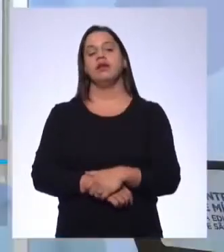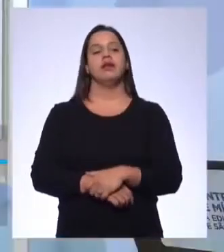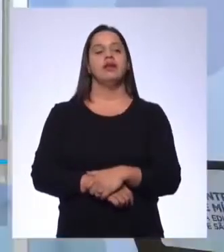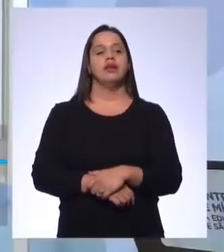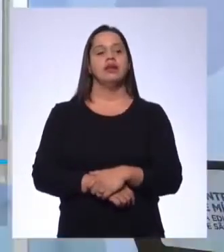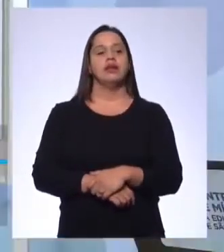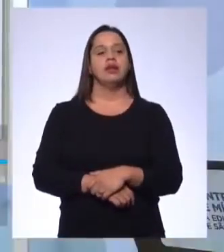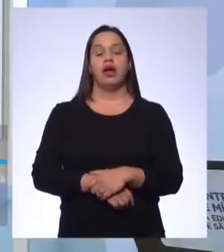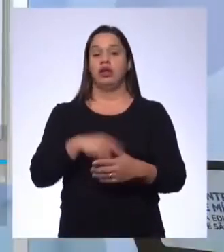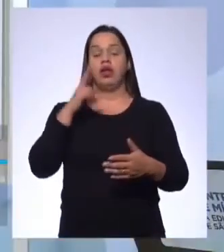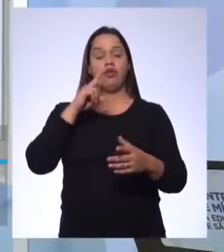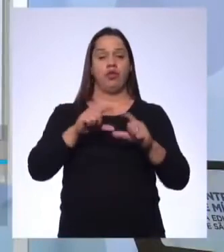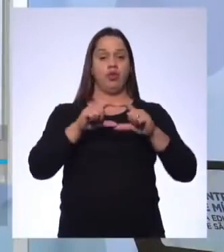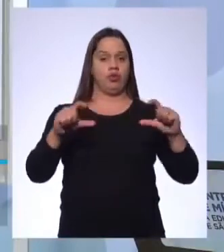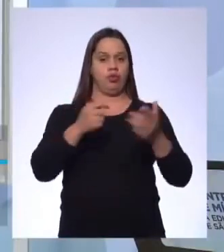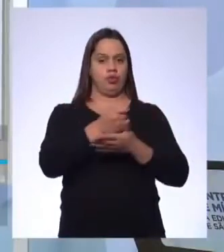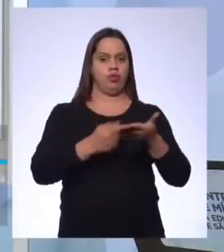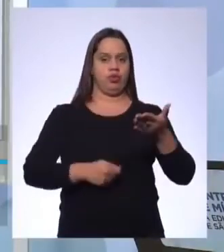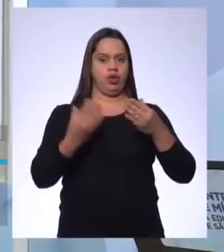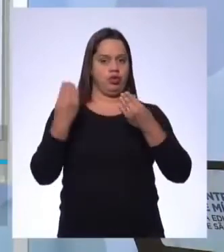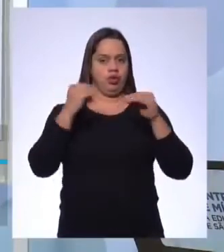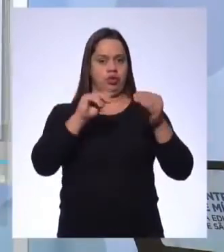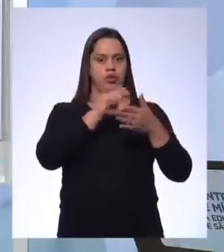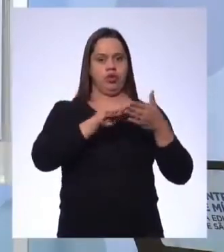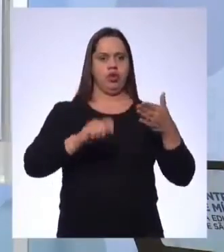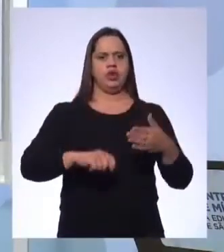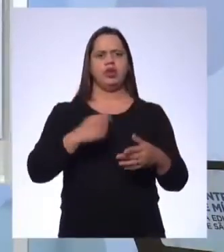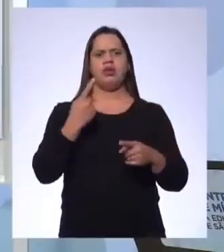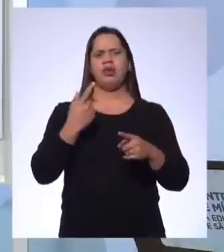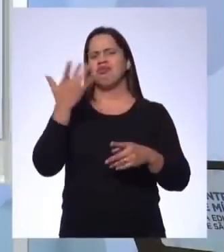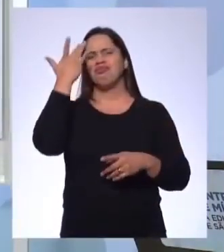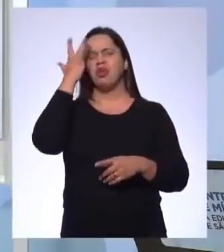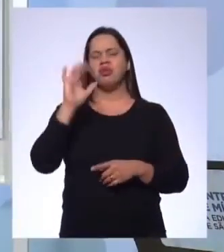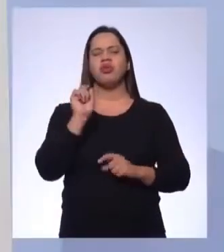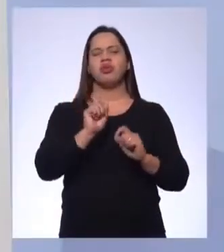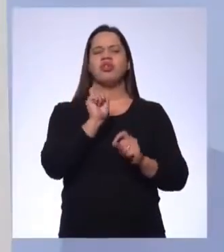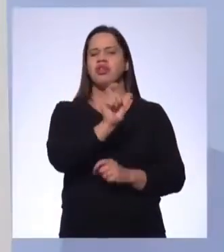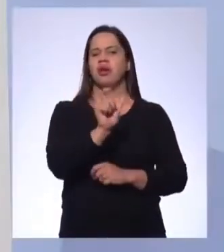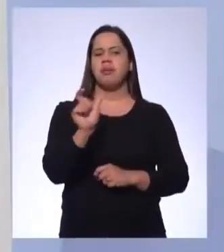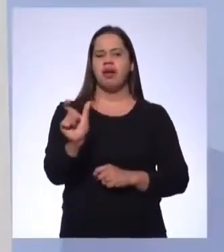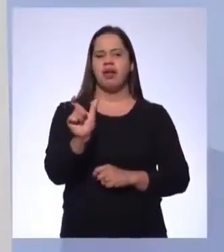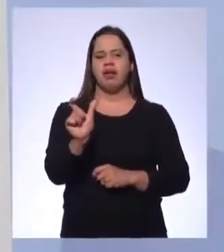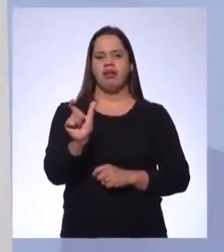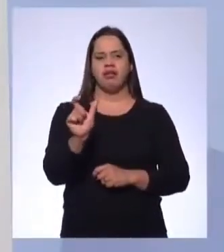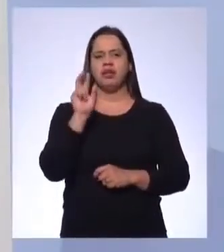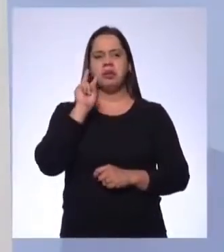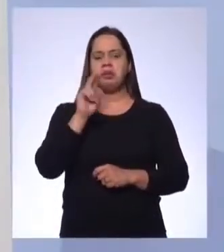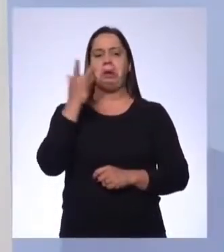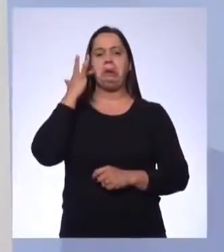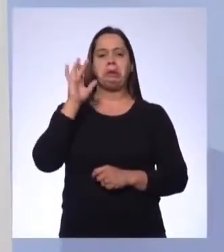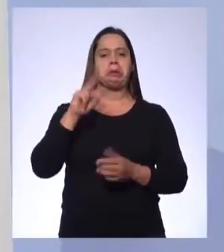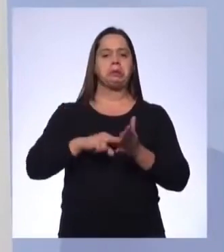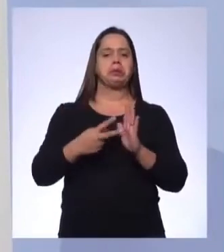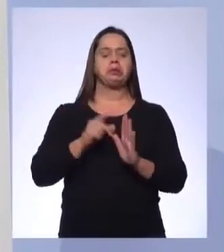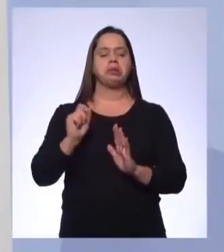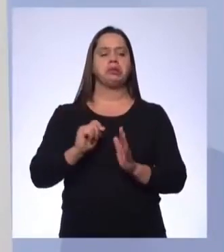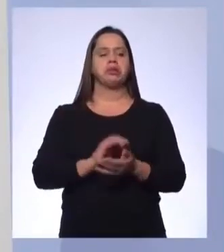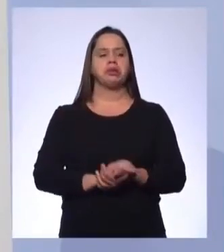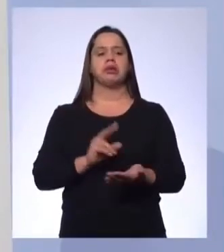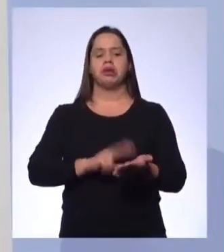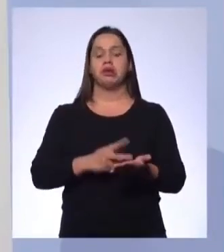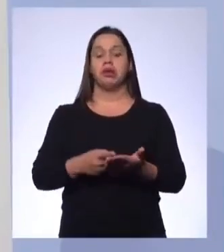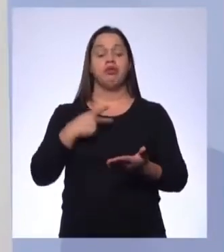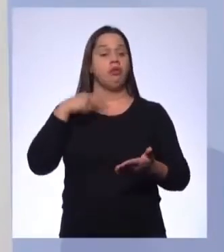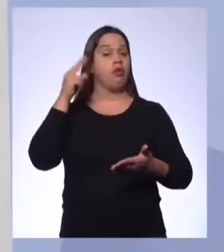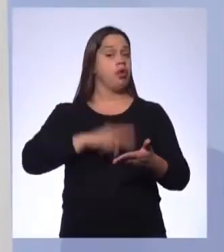Fazer inferência. Então, por exemplo, eu não sei o que é unsure. Não sei qual é o significado dessa palavra, tá? Então, eu vou ler